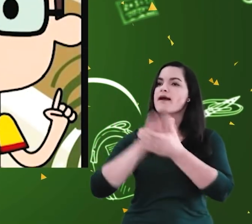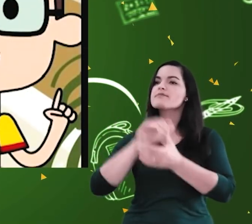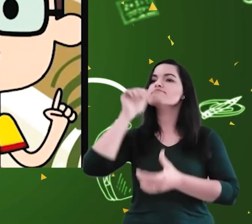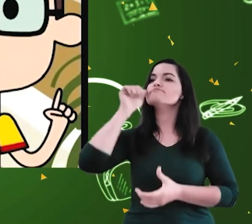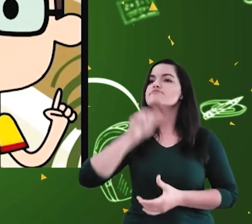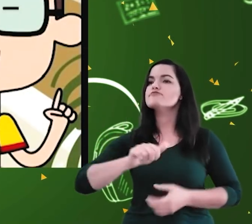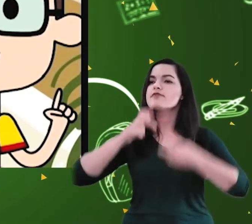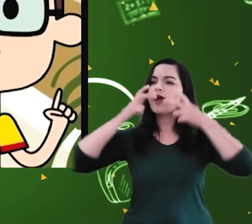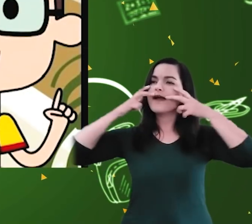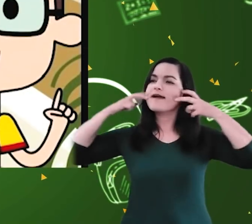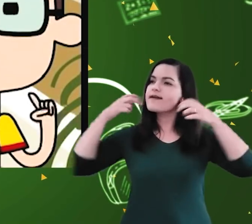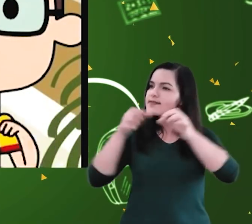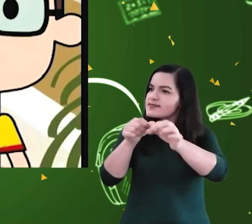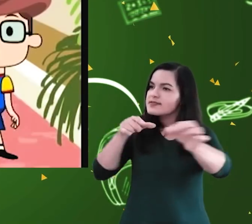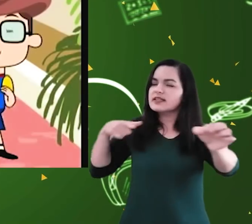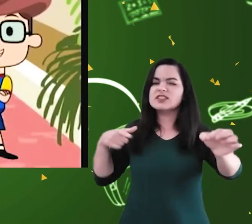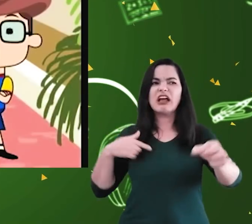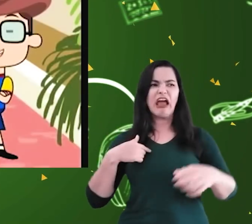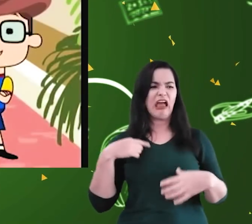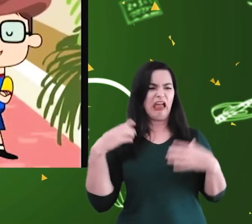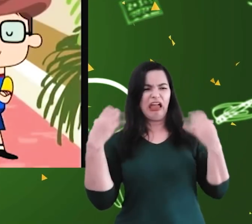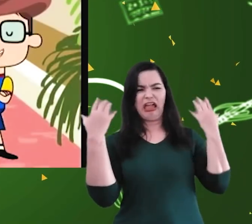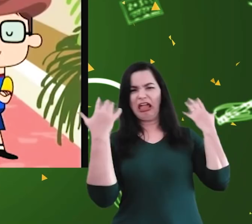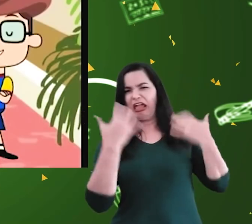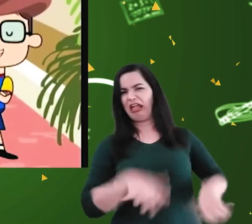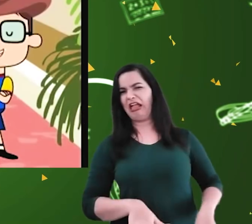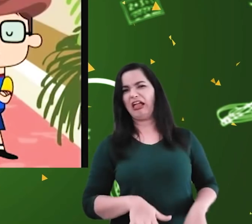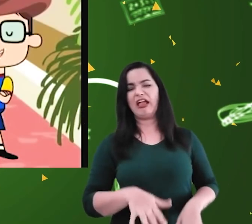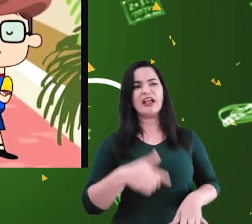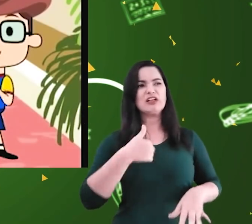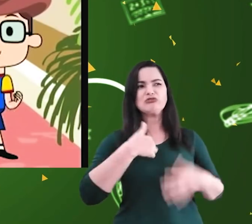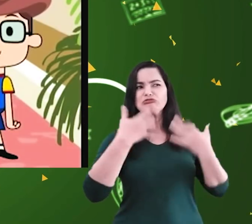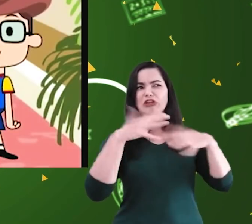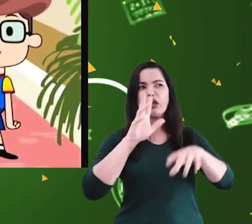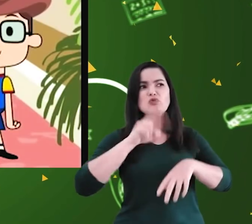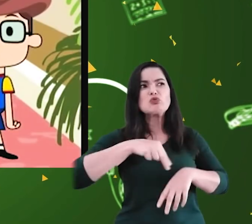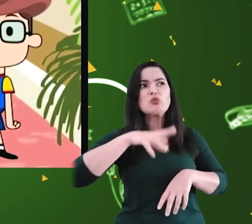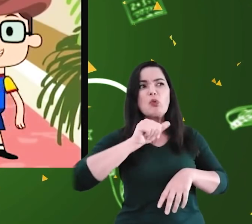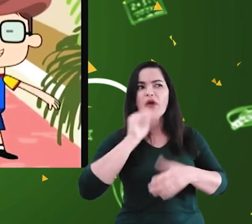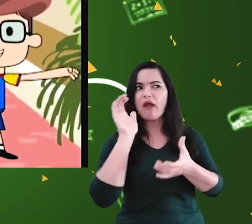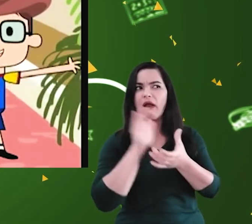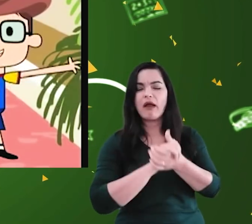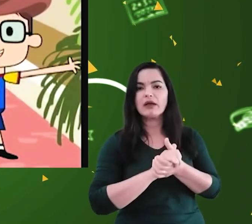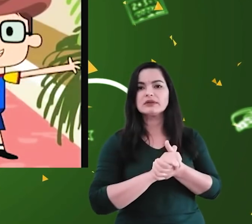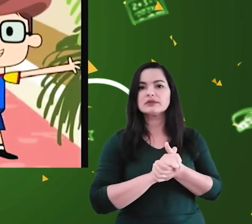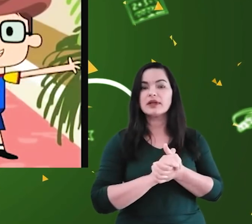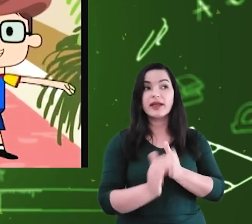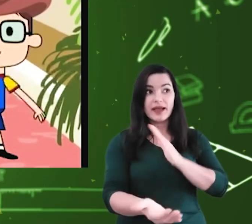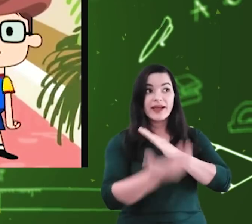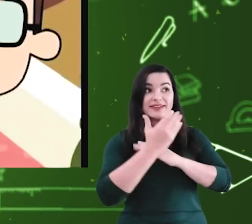vou casar com ninguém quando crescer. Me ajuda a arrumar dentro da minha agora? Claro. Oba!